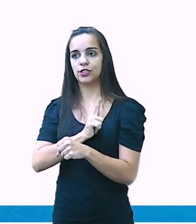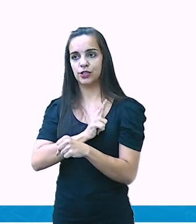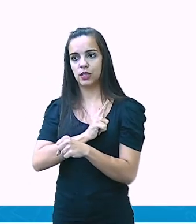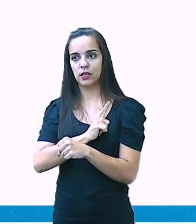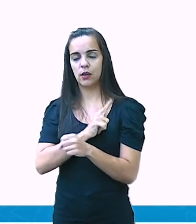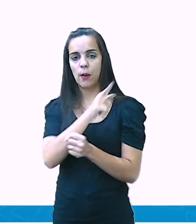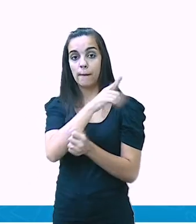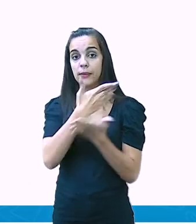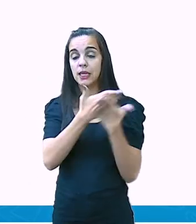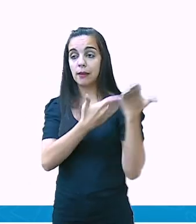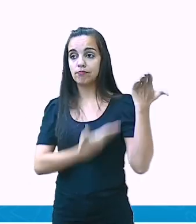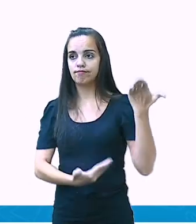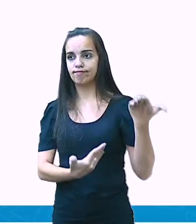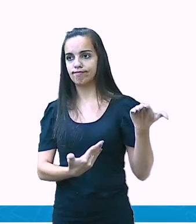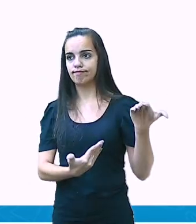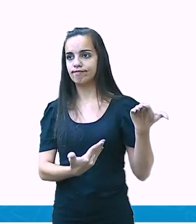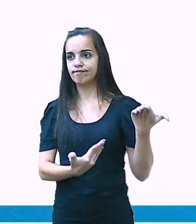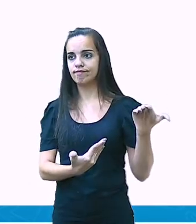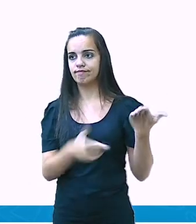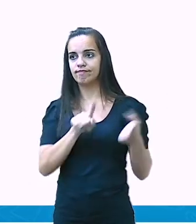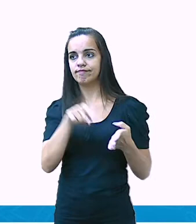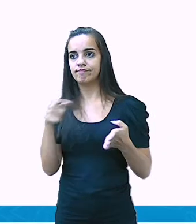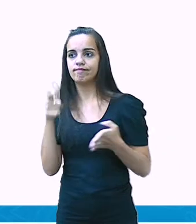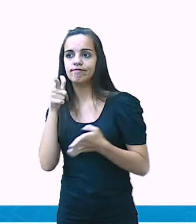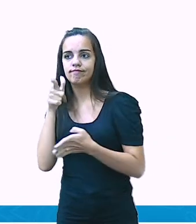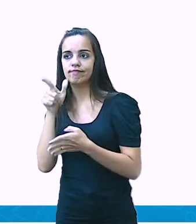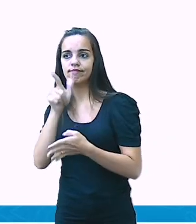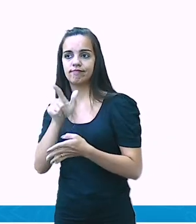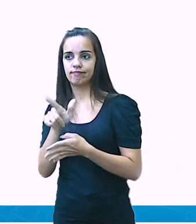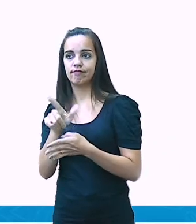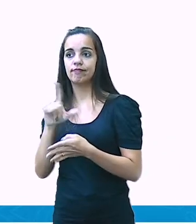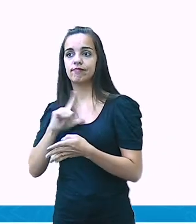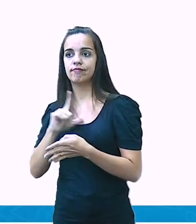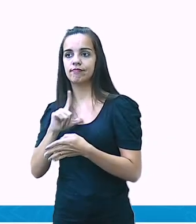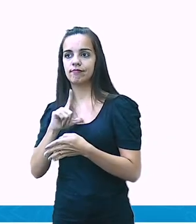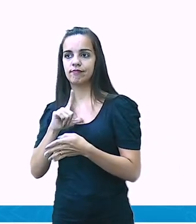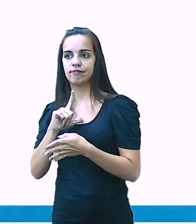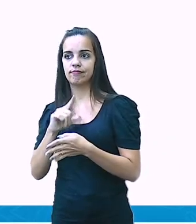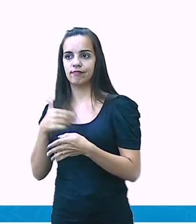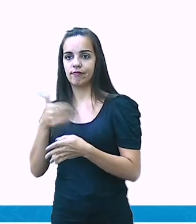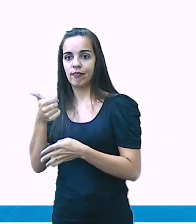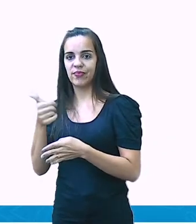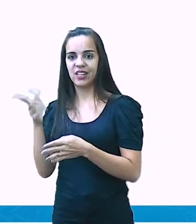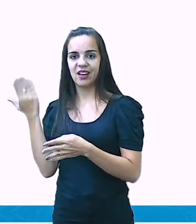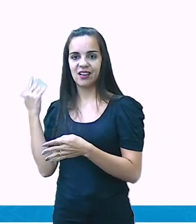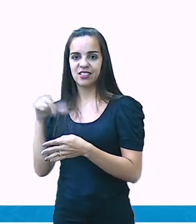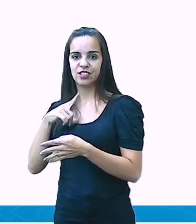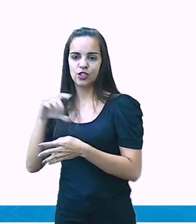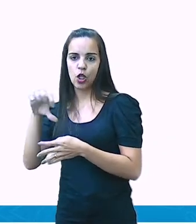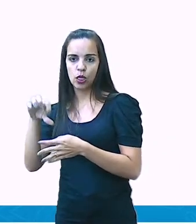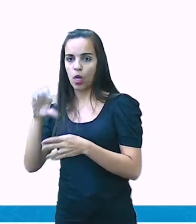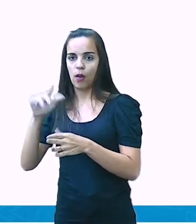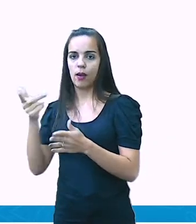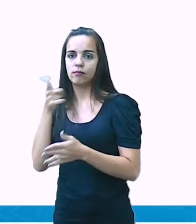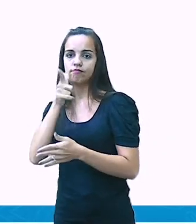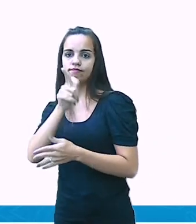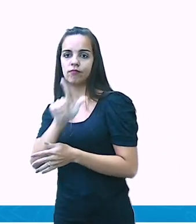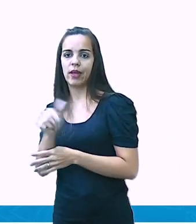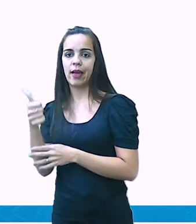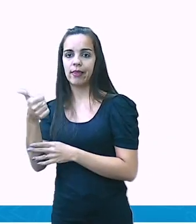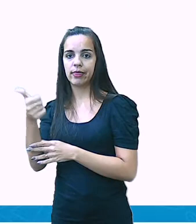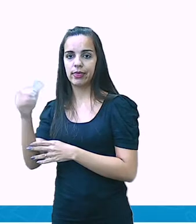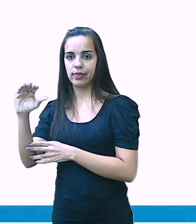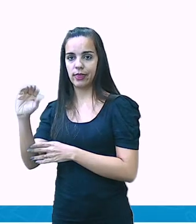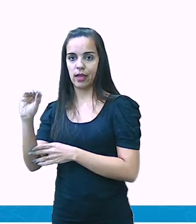ele perdeu um elétron, aqui ele passou a ter 10 elétrons. Então, o que vai